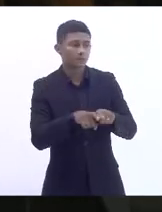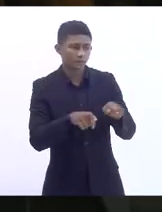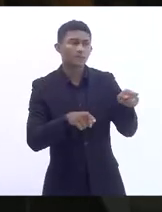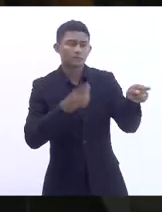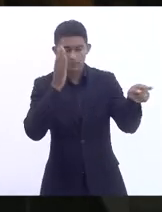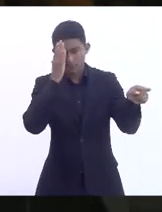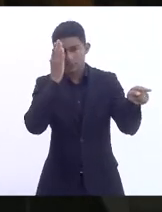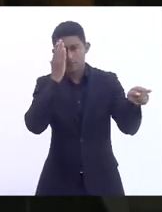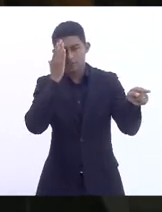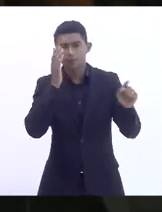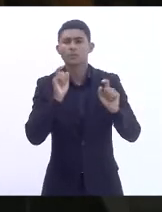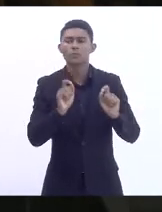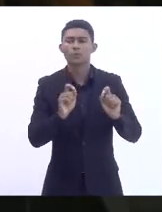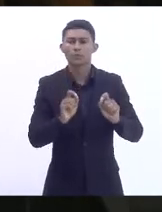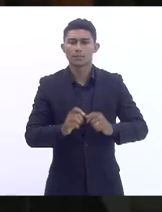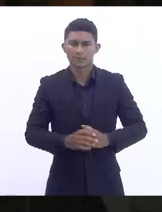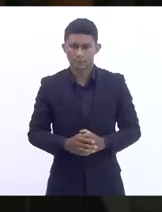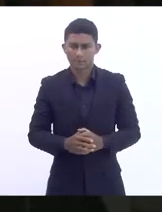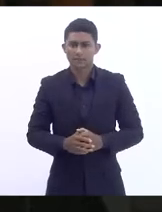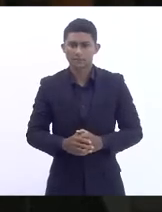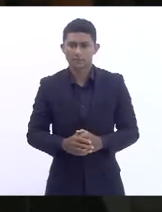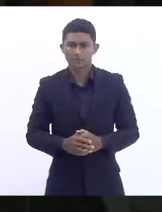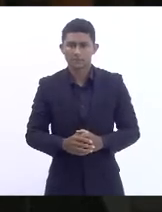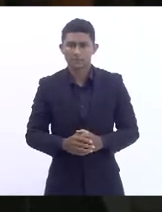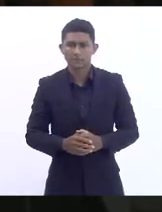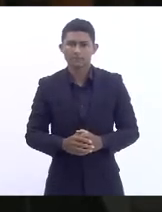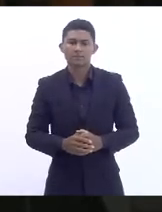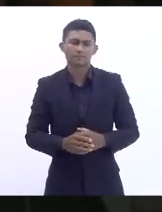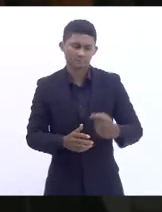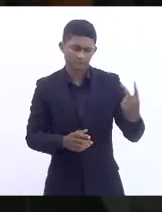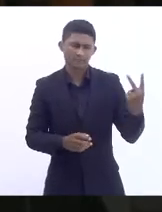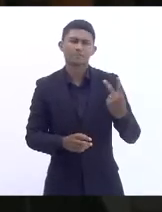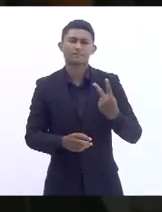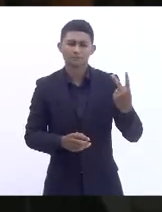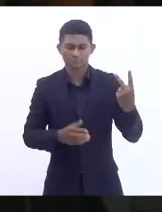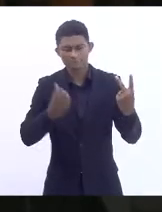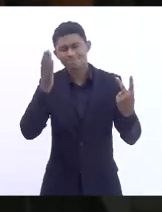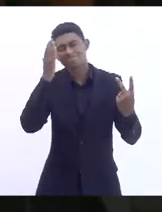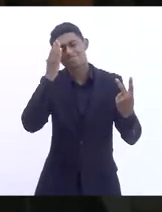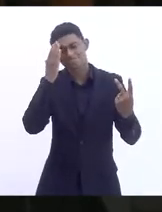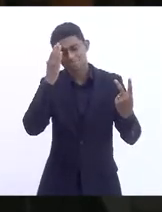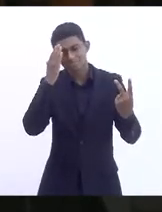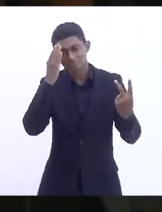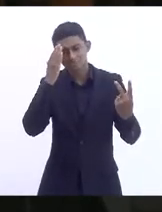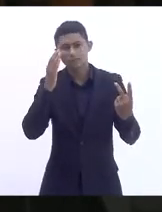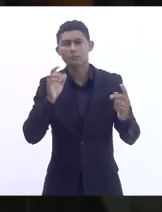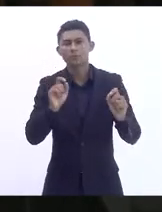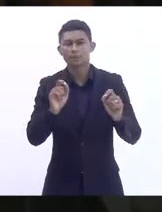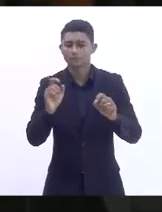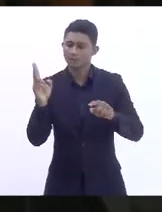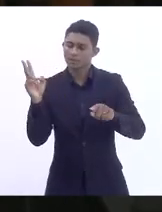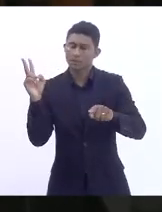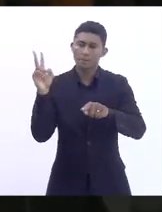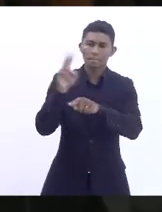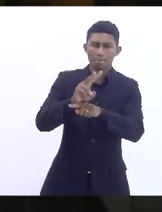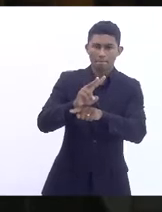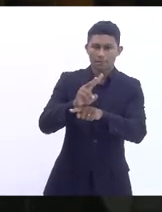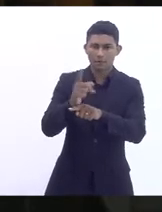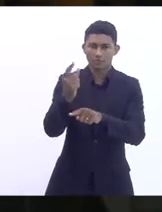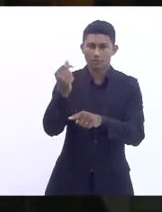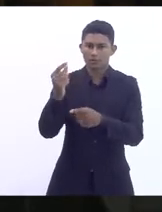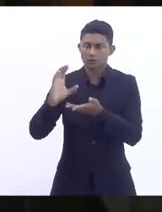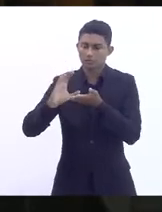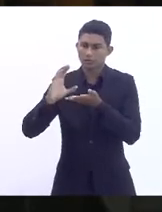sabe, temos a nítida consciência, que empréstimo